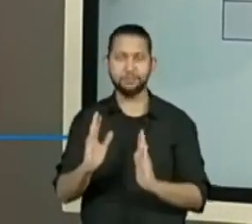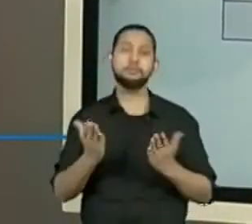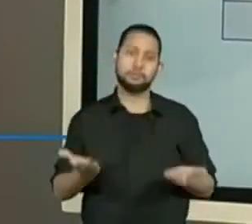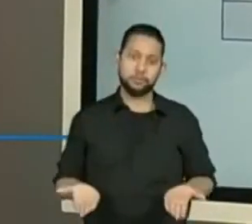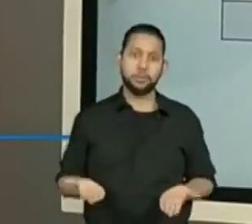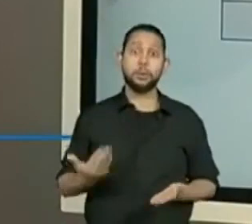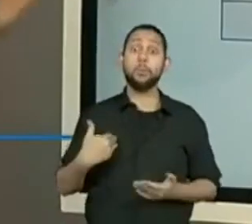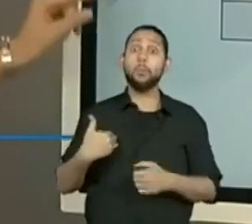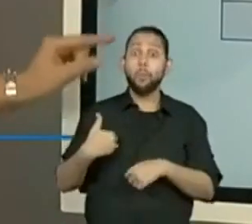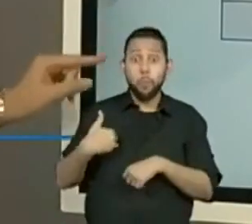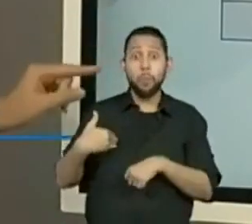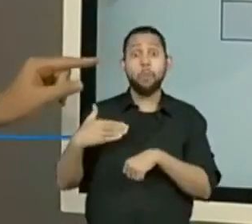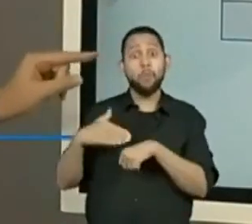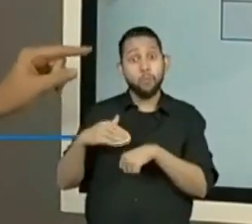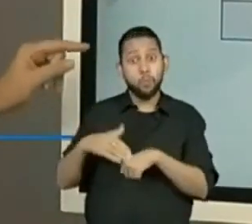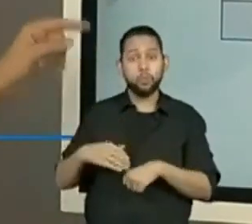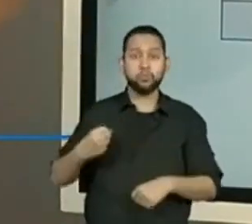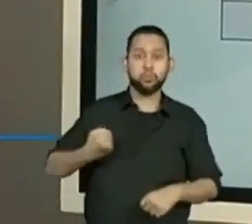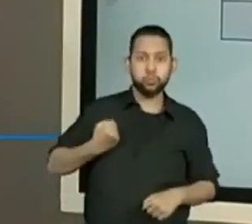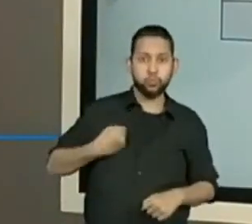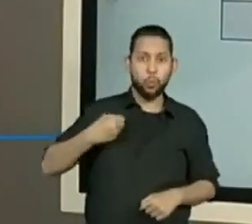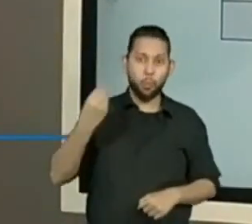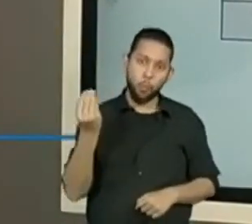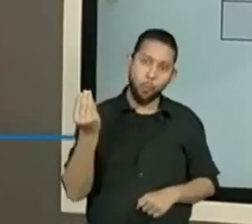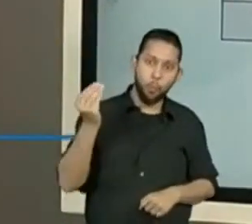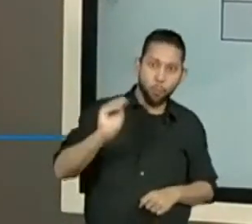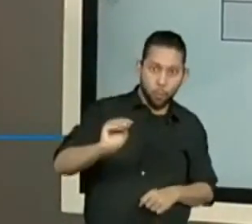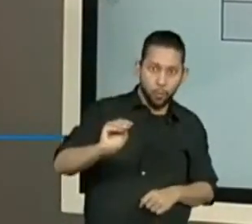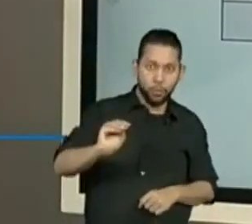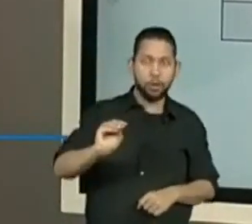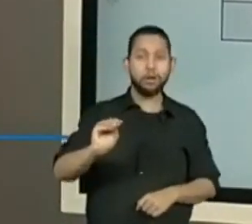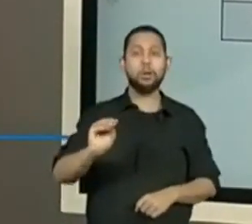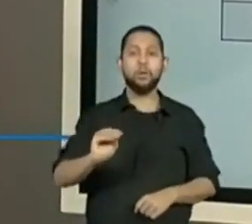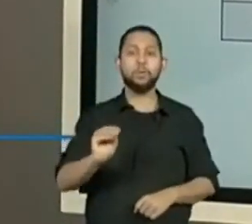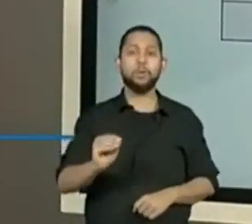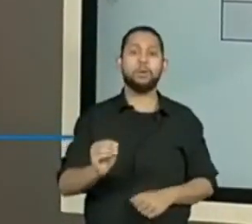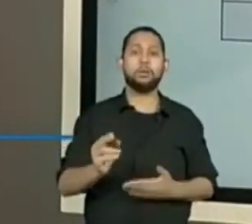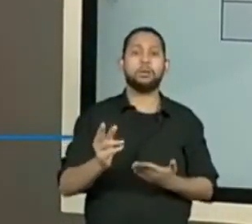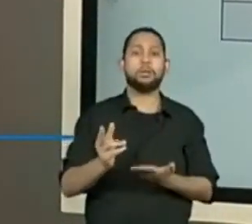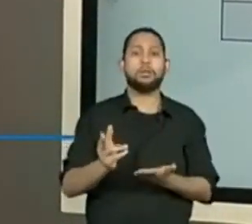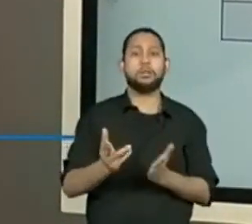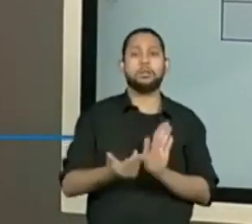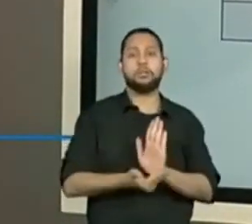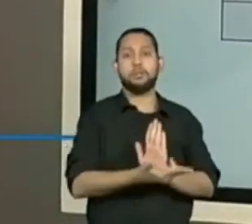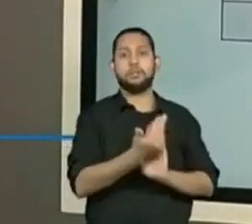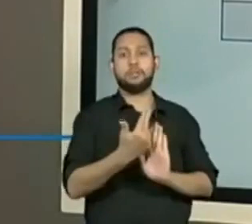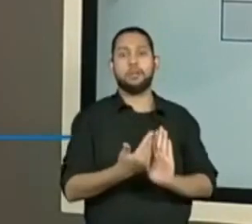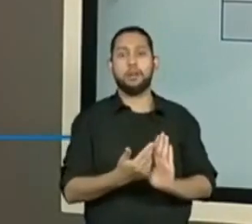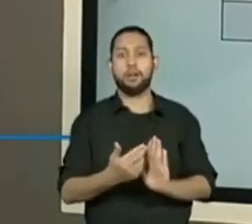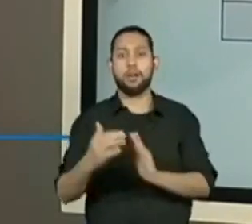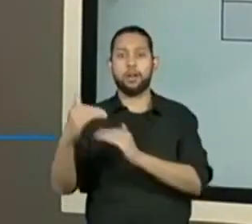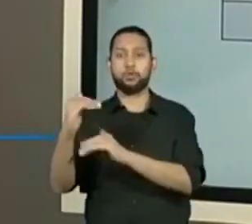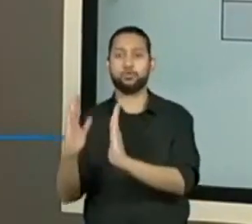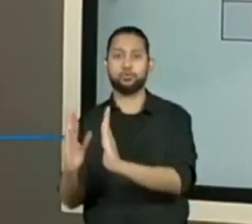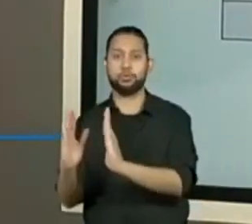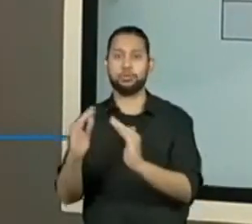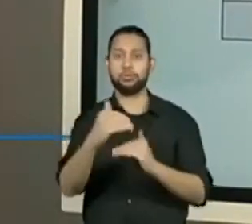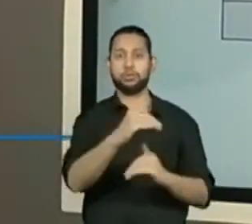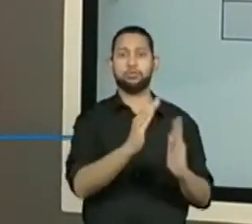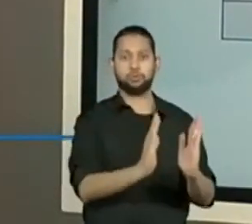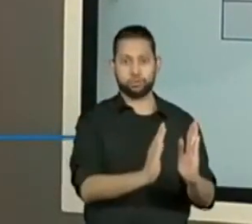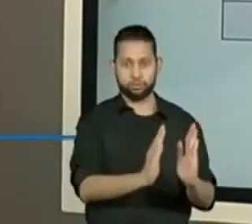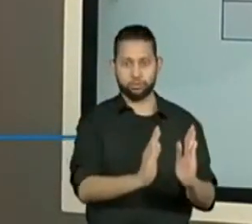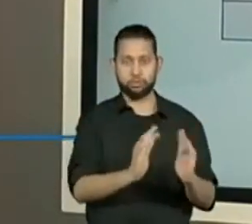isso eu vou escrever o número aqui e vou desenhar duas caixinhas que é a quantidade